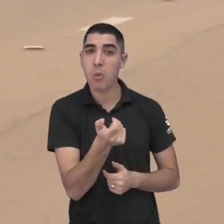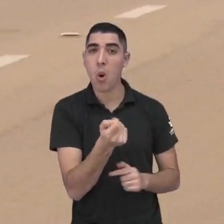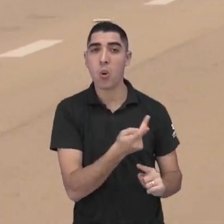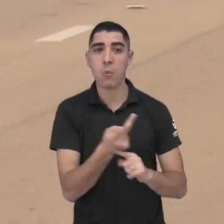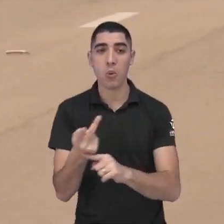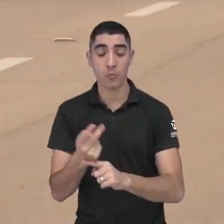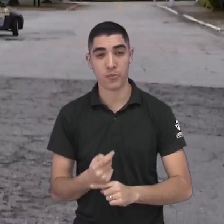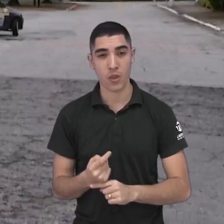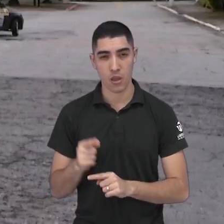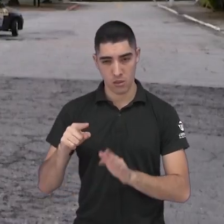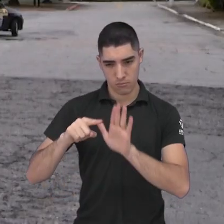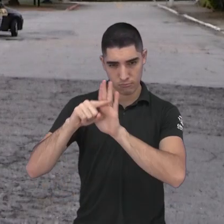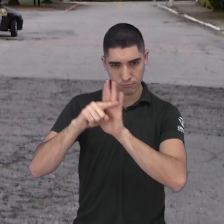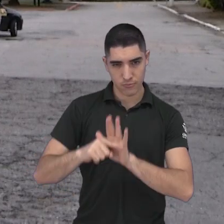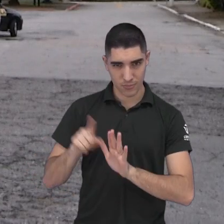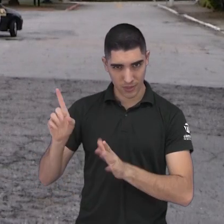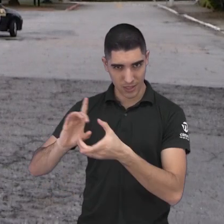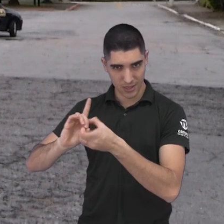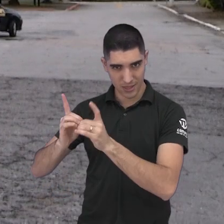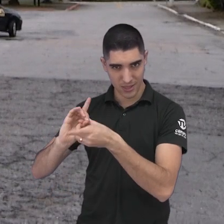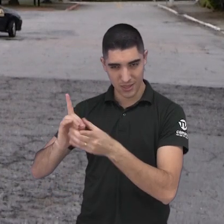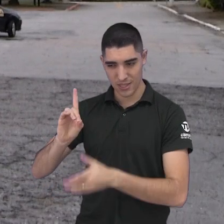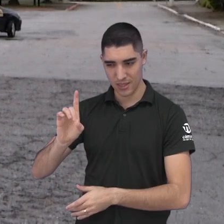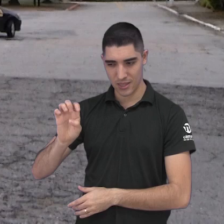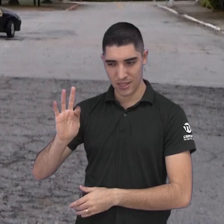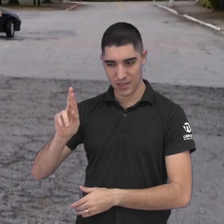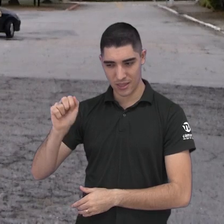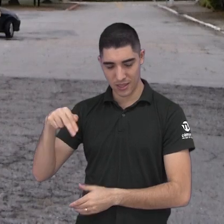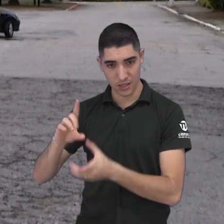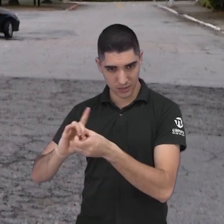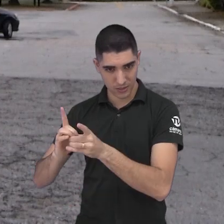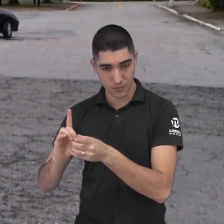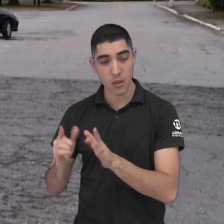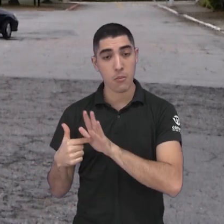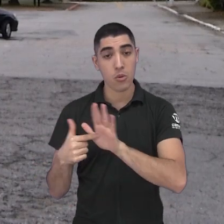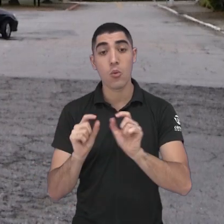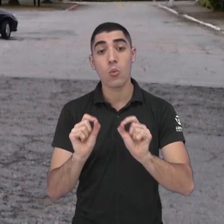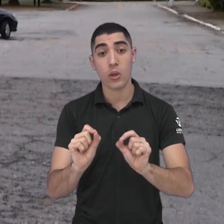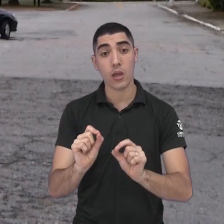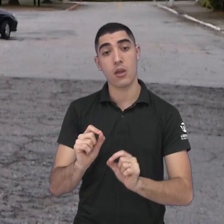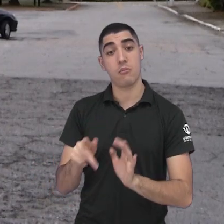pelos jovens. De acordo com dados do Detran, foram registrados